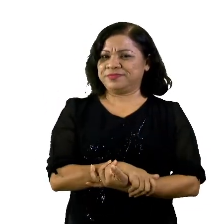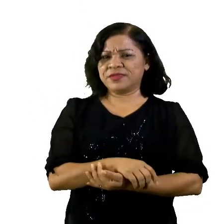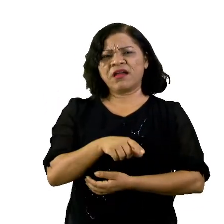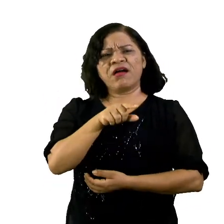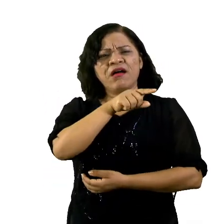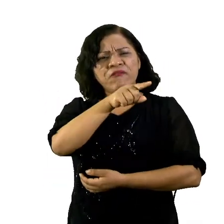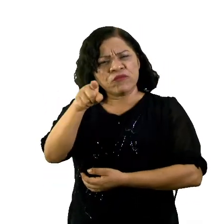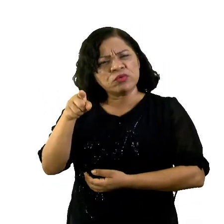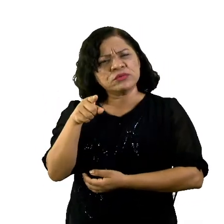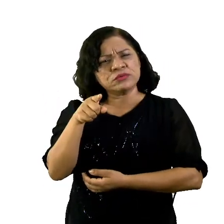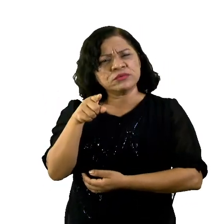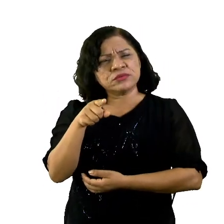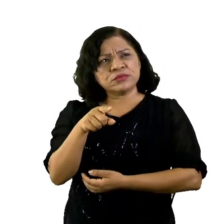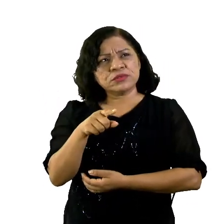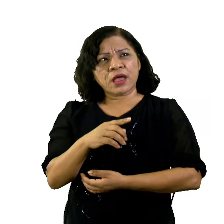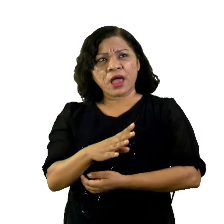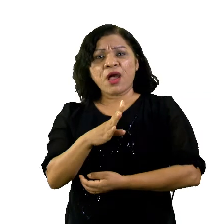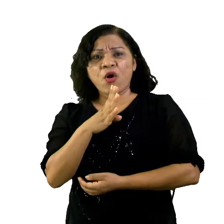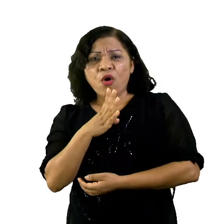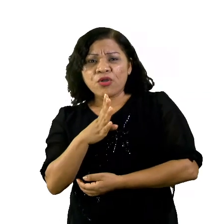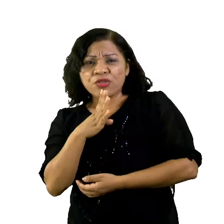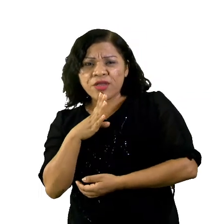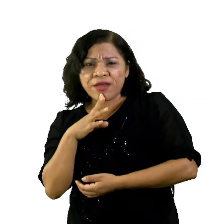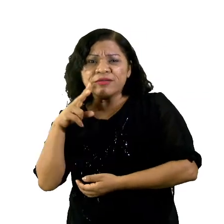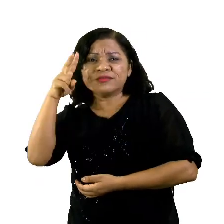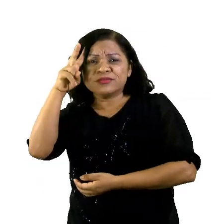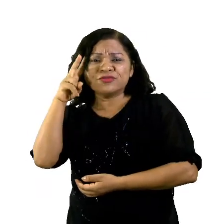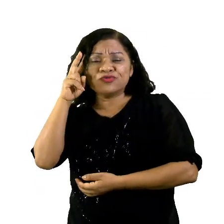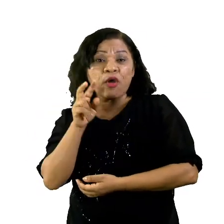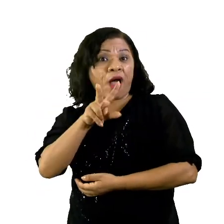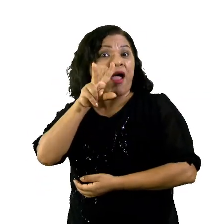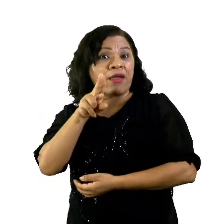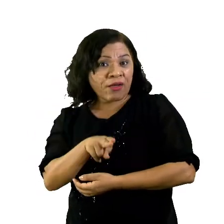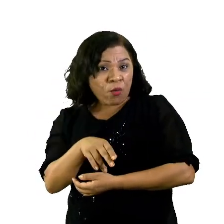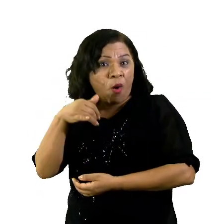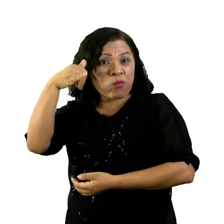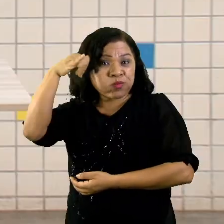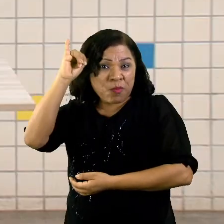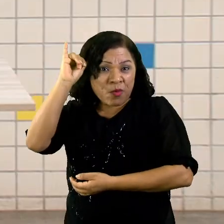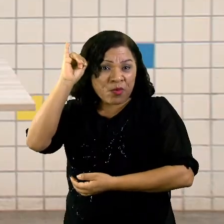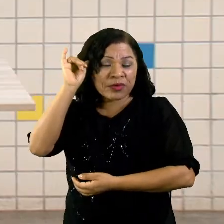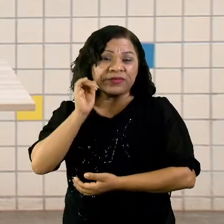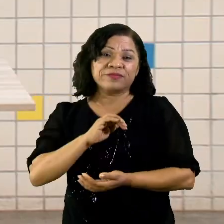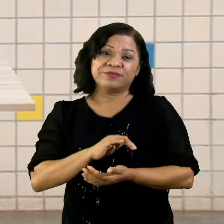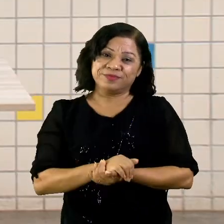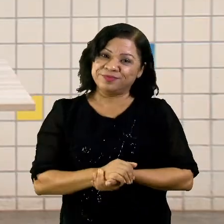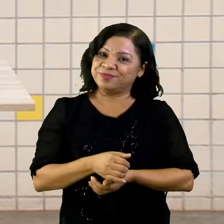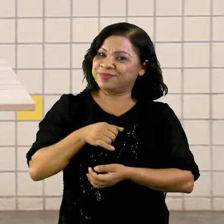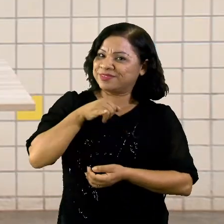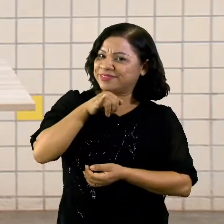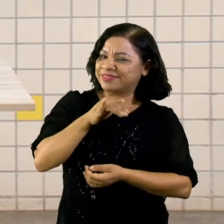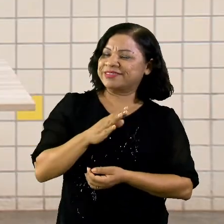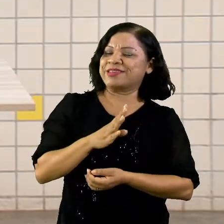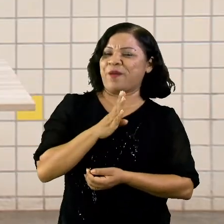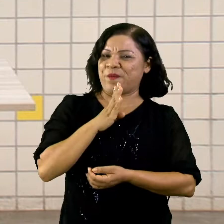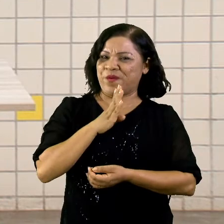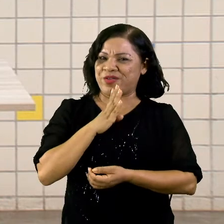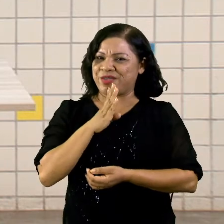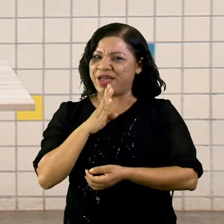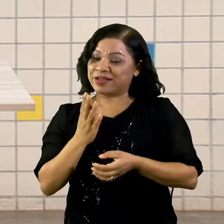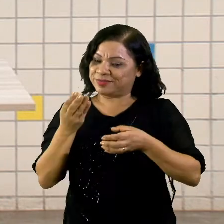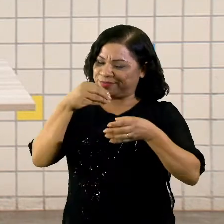conhece alguma lenda igual a do boi? Se você conhece, coloque aí, mas se você não